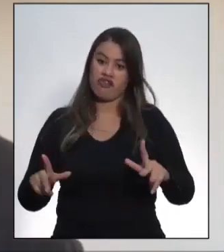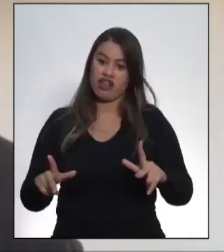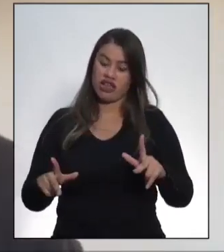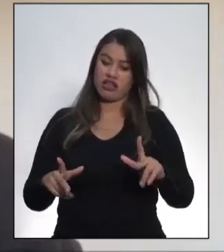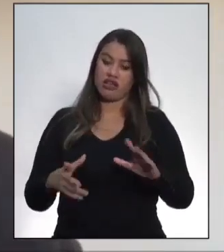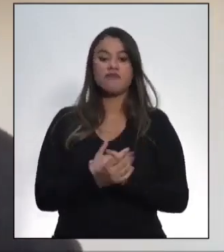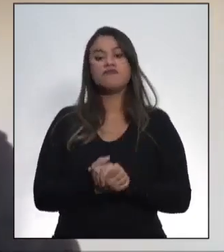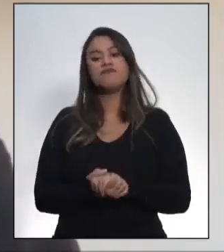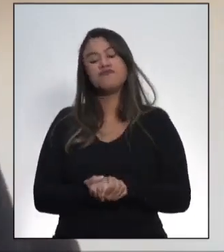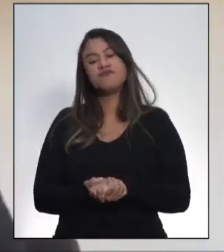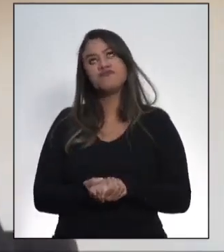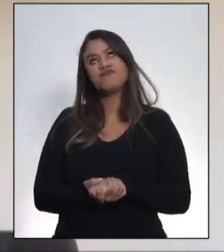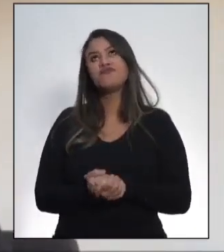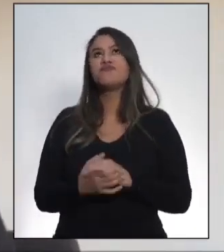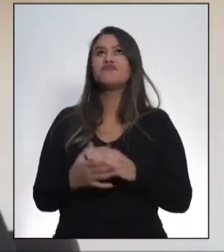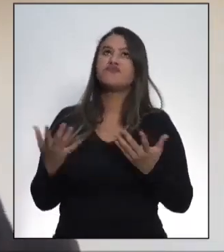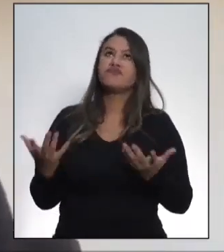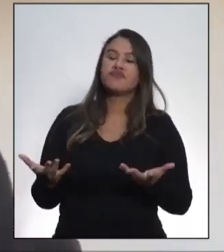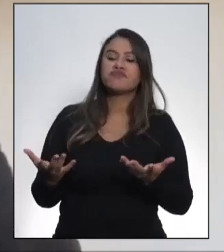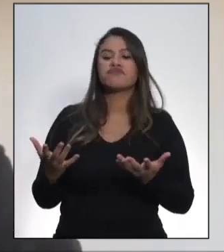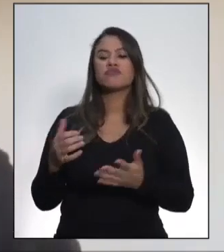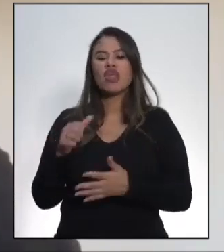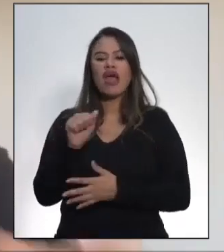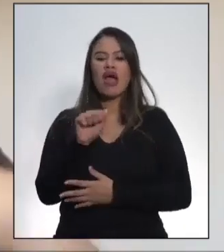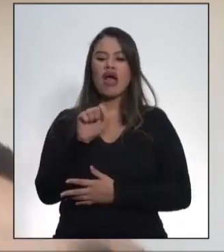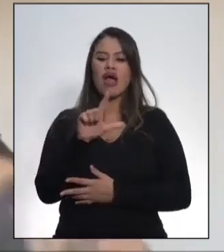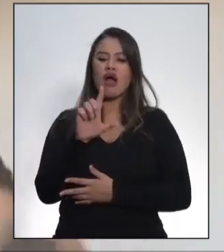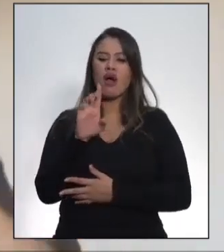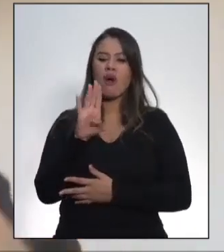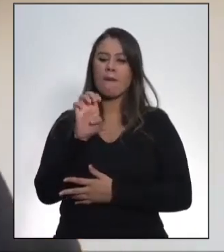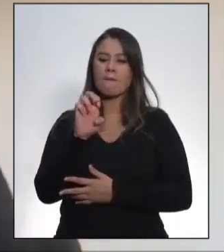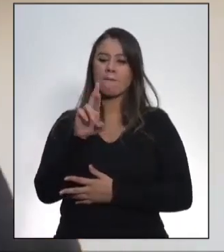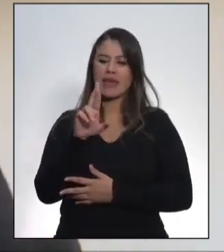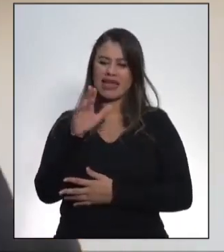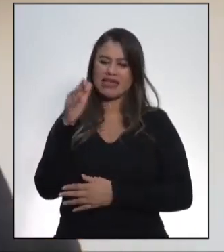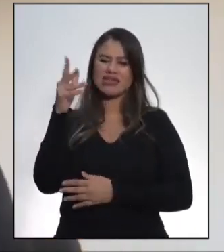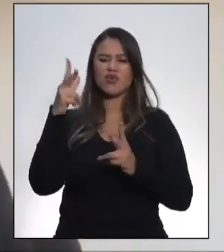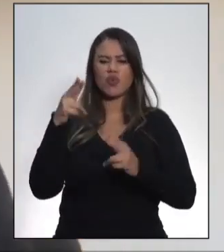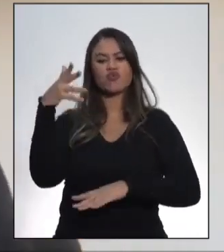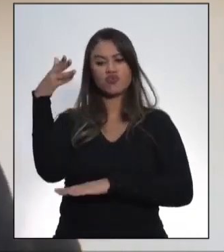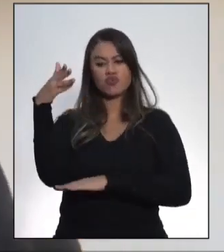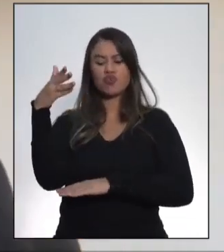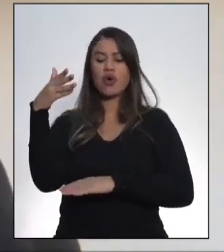É um albergue em que você vai conseguir hospedar pessoas e